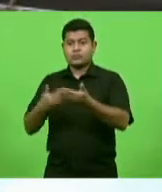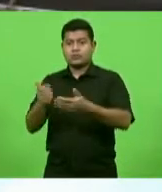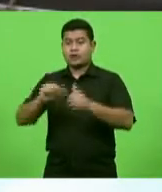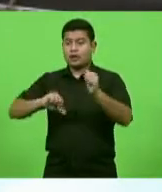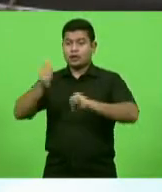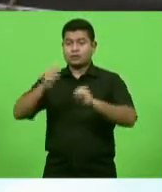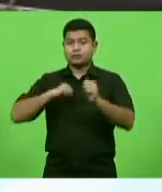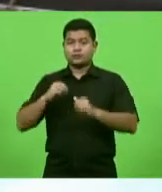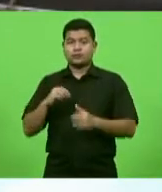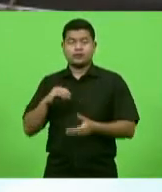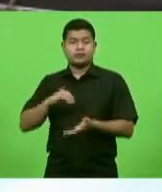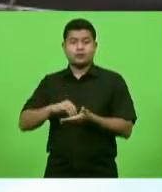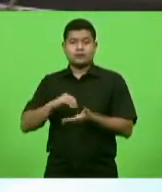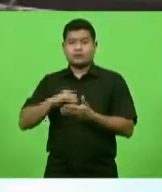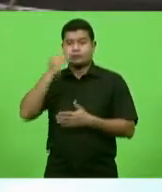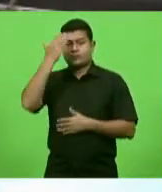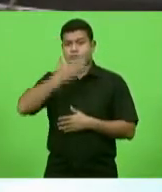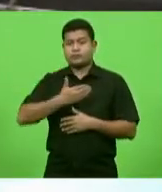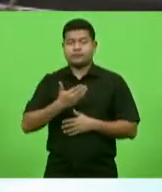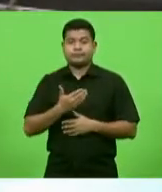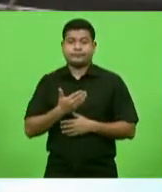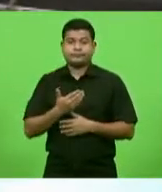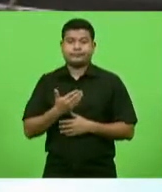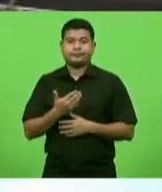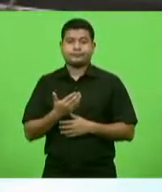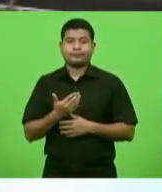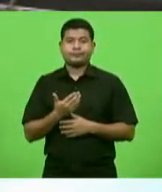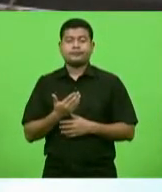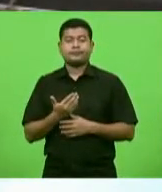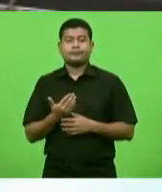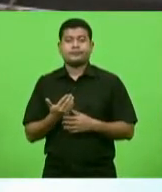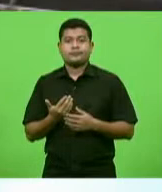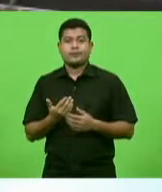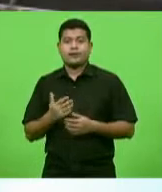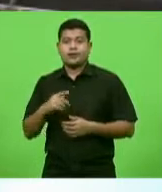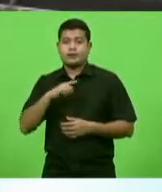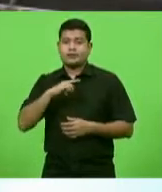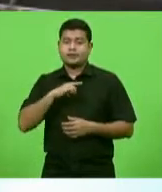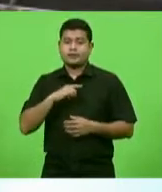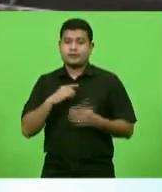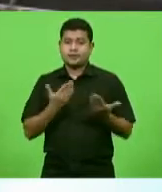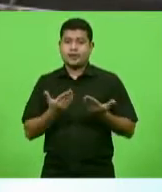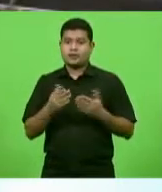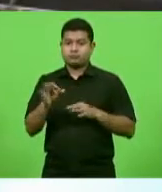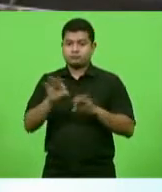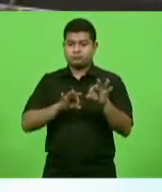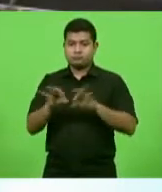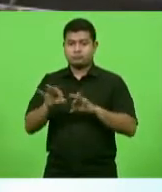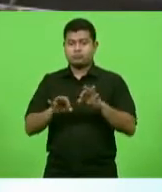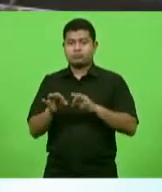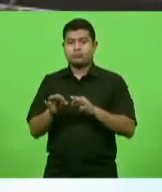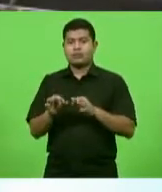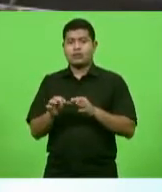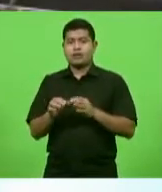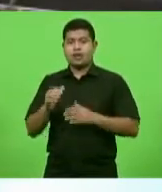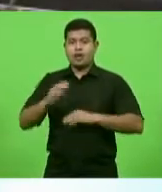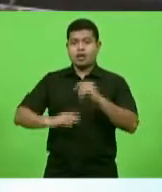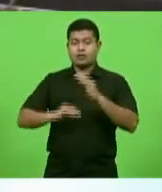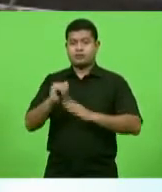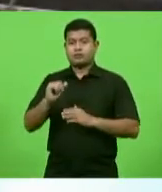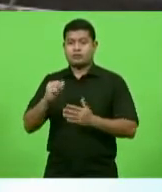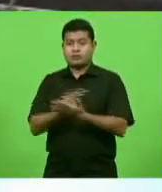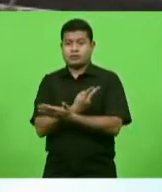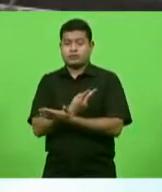provas suficientes de que houvesse ajuste prévio para a prática de qualquer